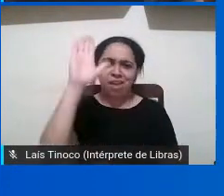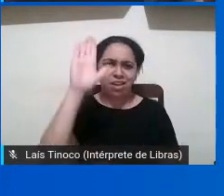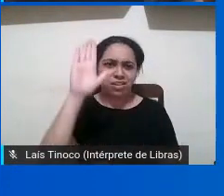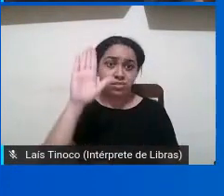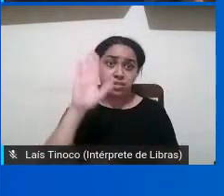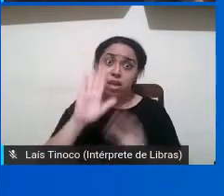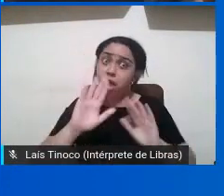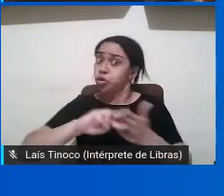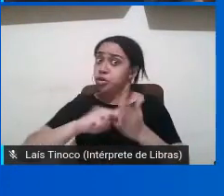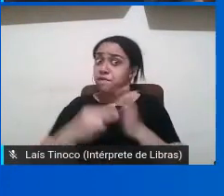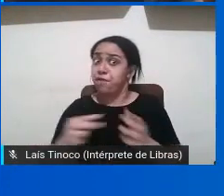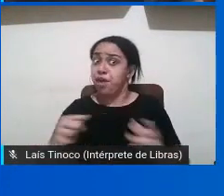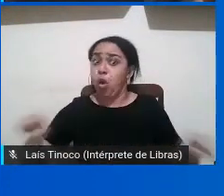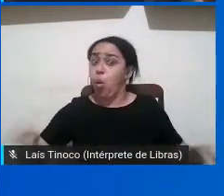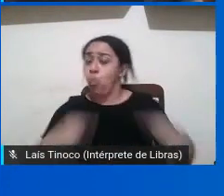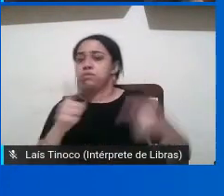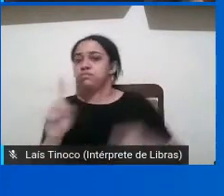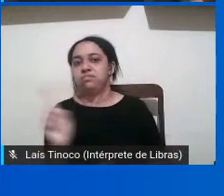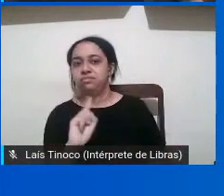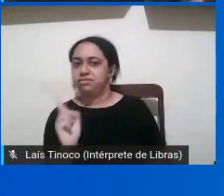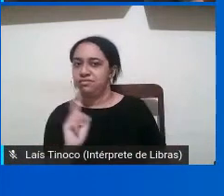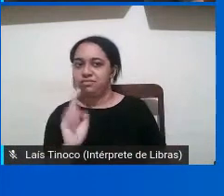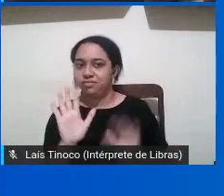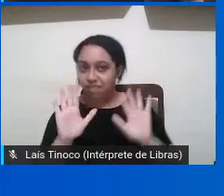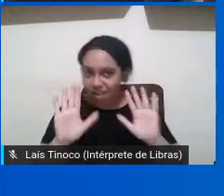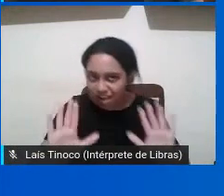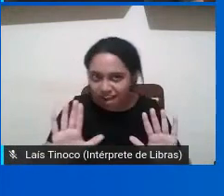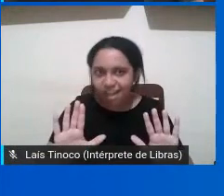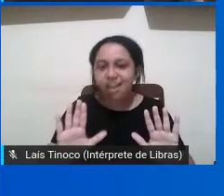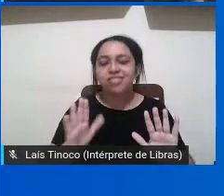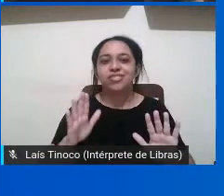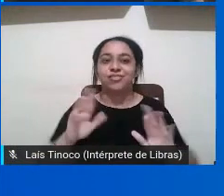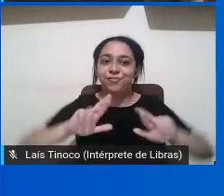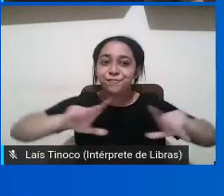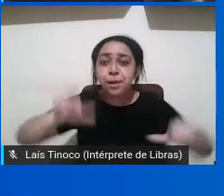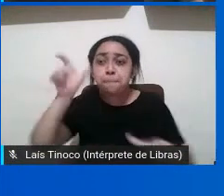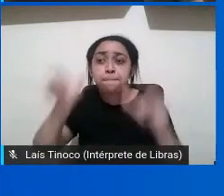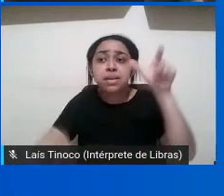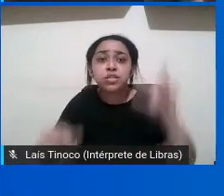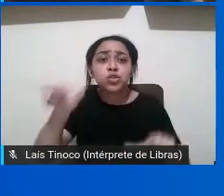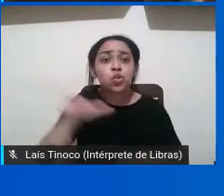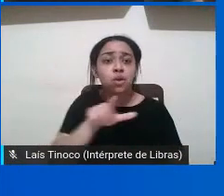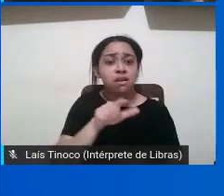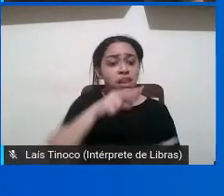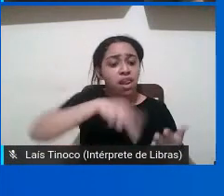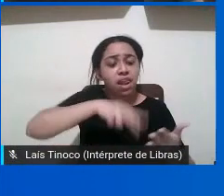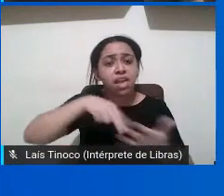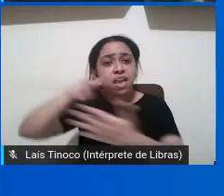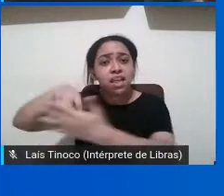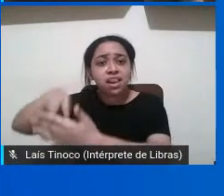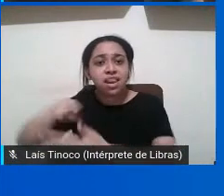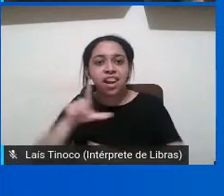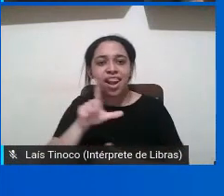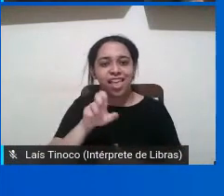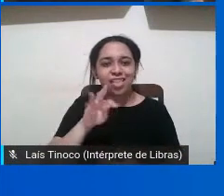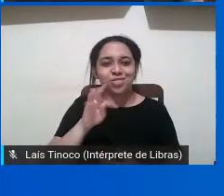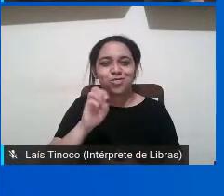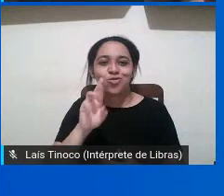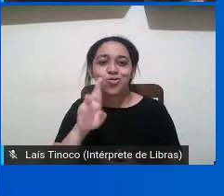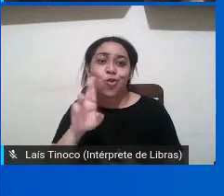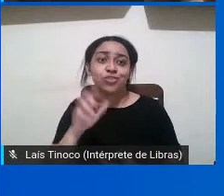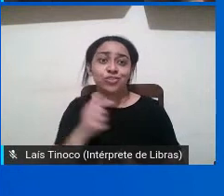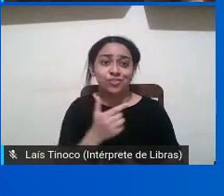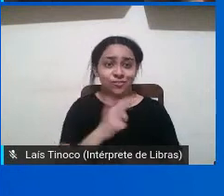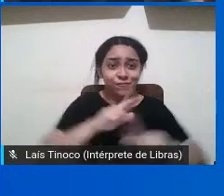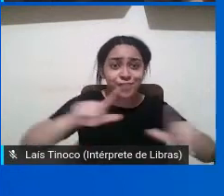opor ao livro impresso então para diferentes tipos de leitores diferentes suporte de leitura a leitura